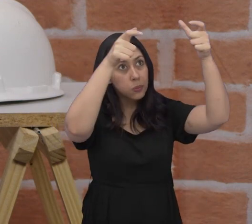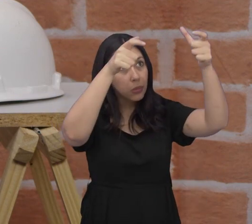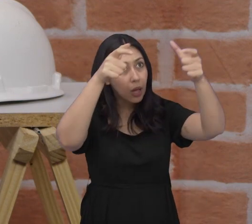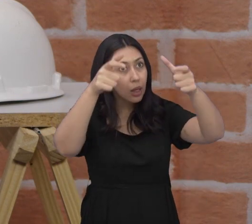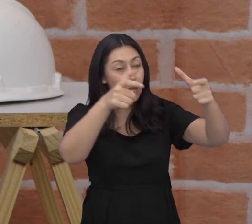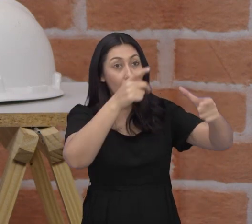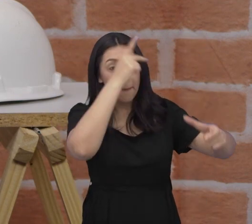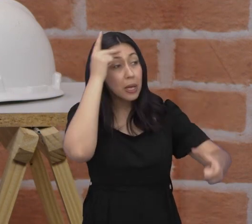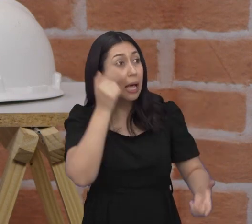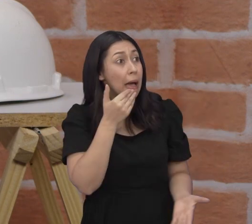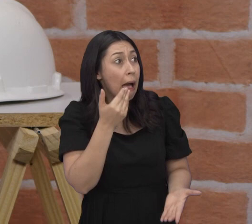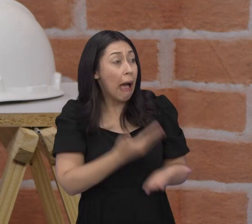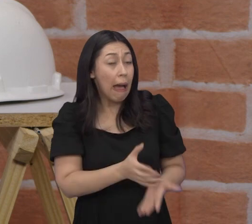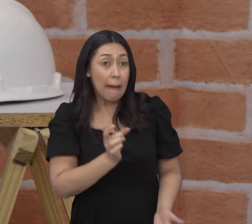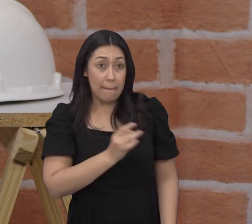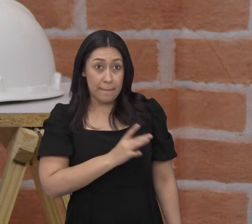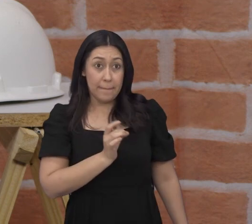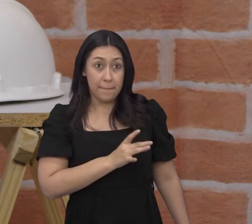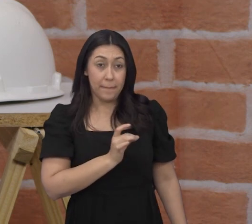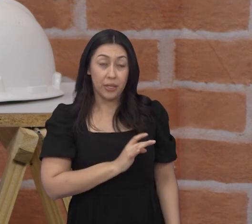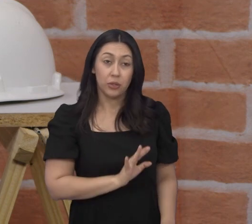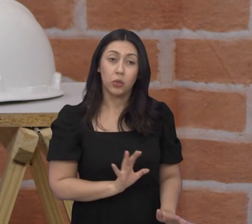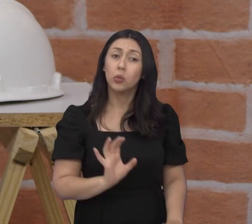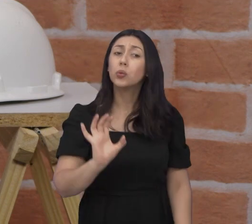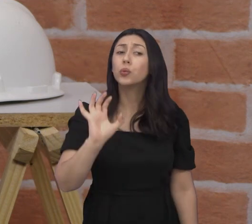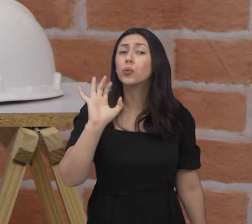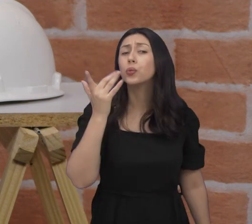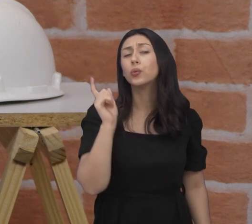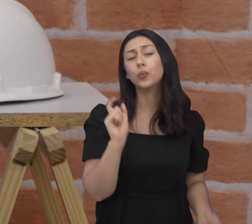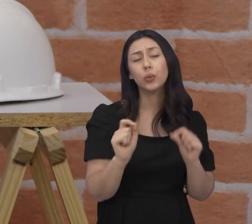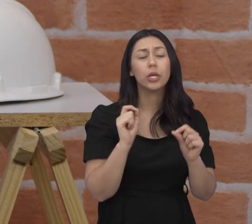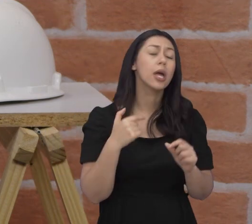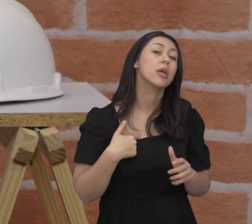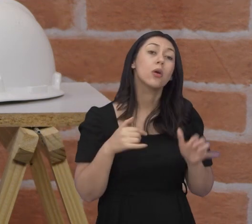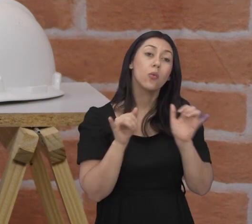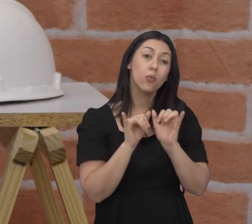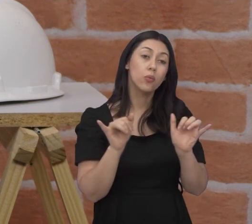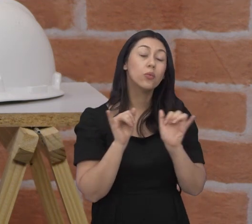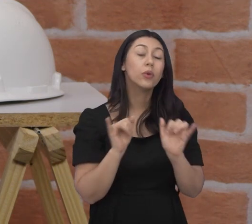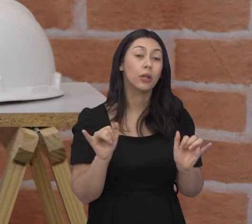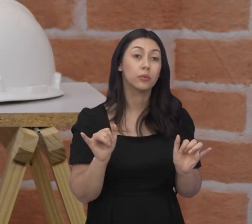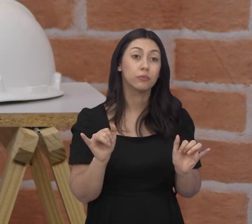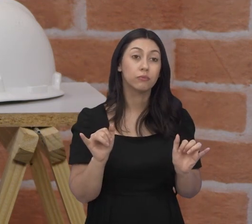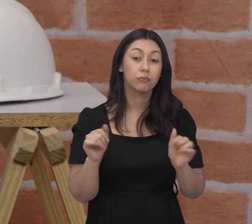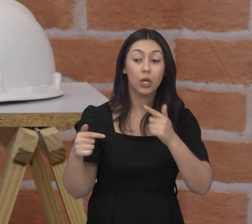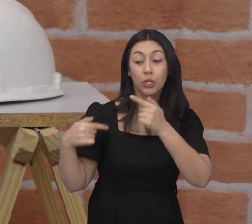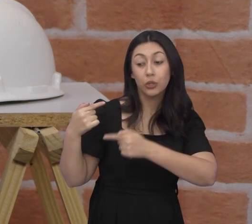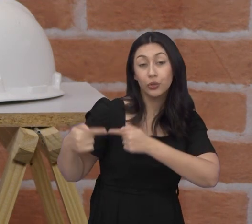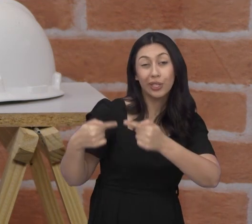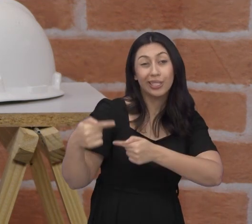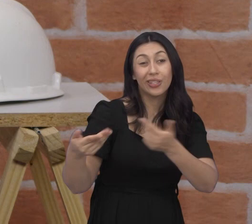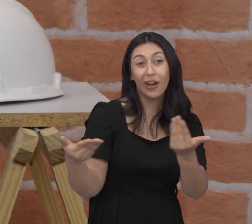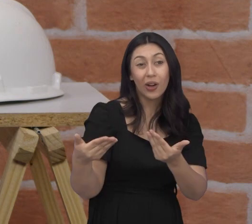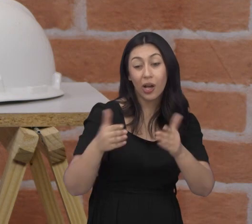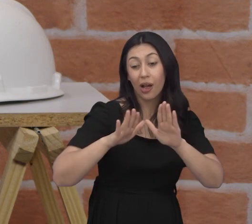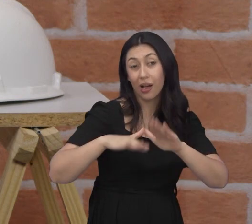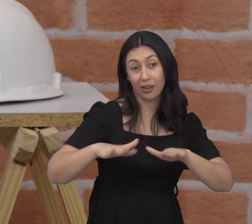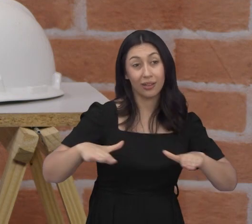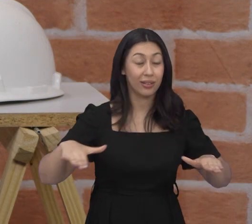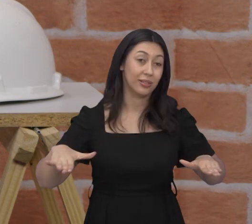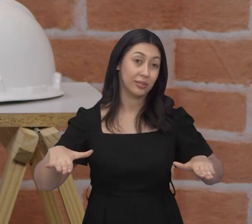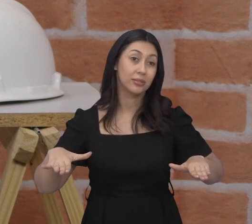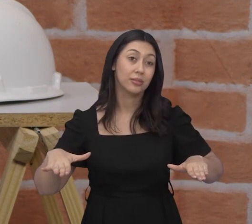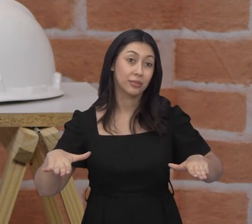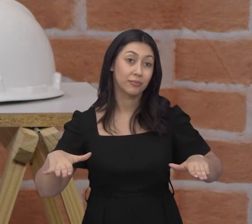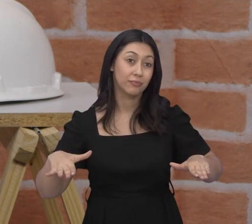dessas, acho que o pessoal assustaria. Mas o que acontece, que eu sempre gosto de falar isso, eu acredito que a geração de agora, as crianças de